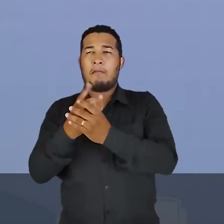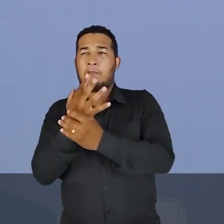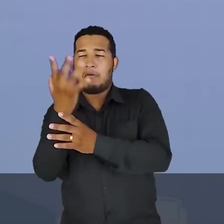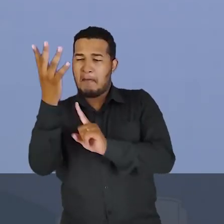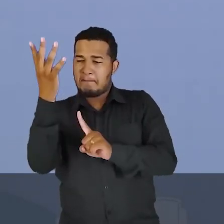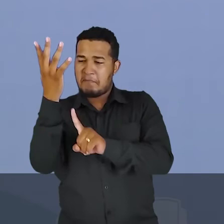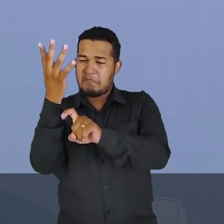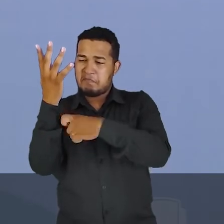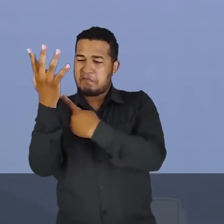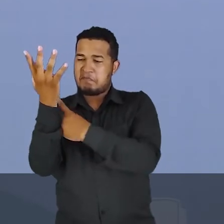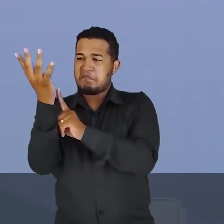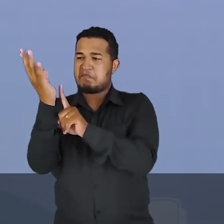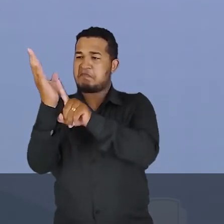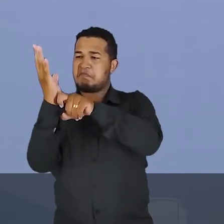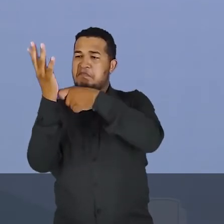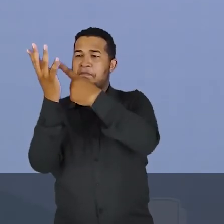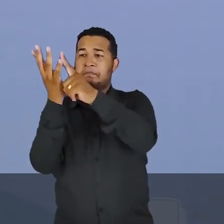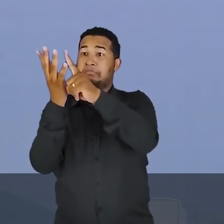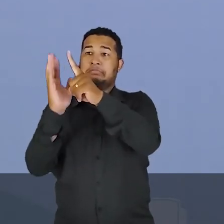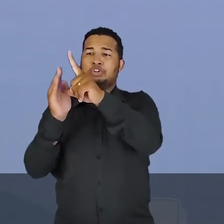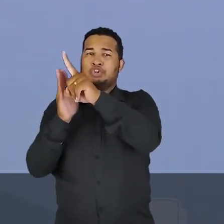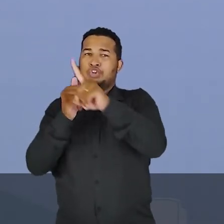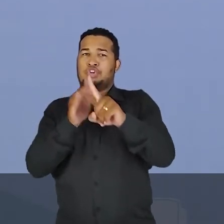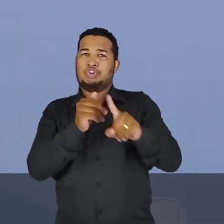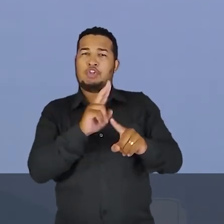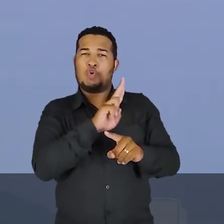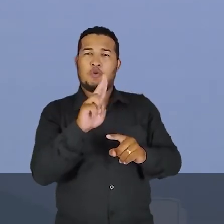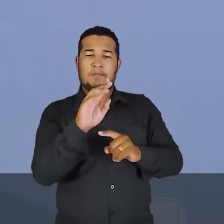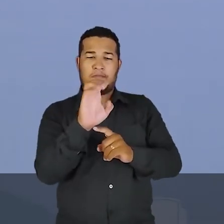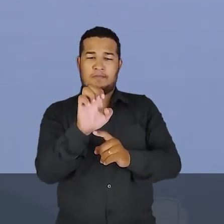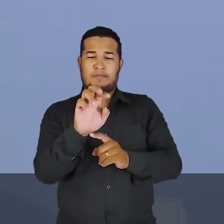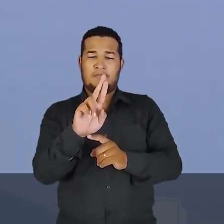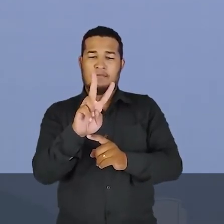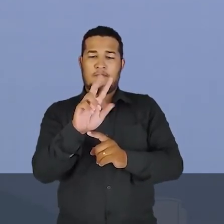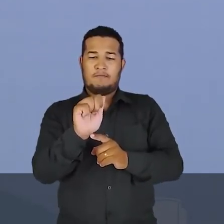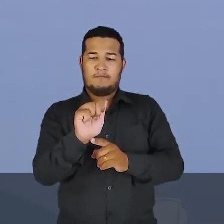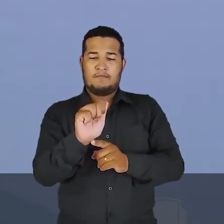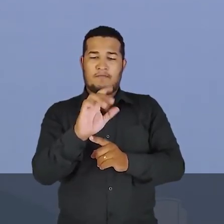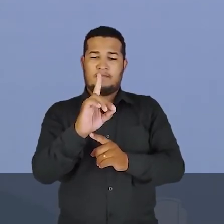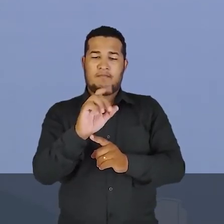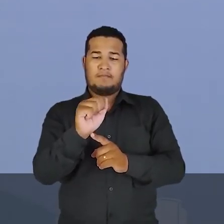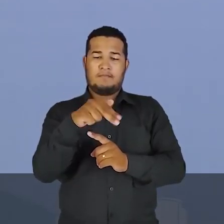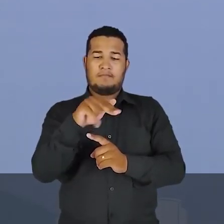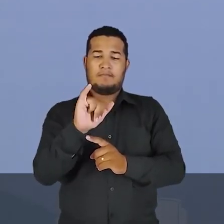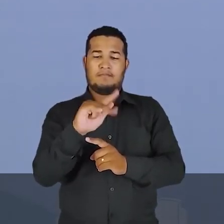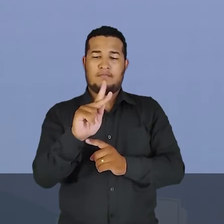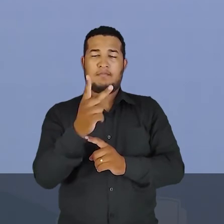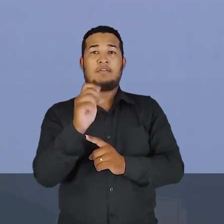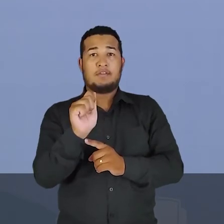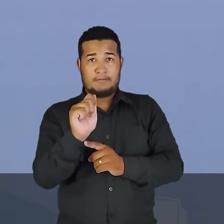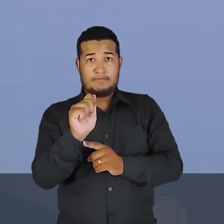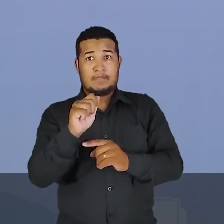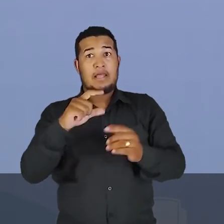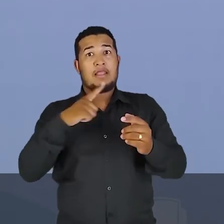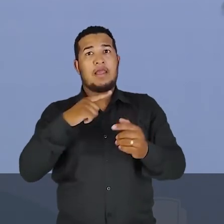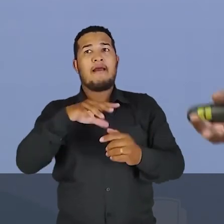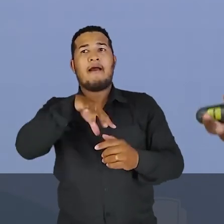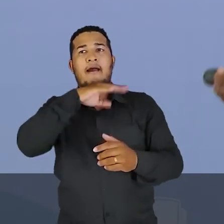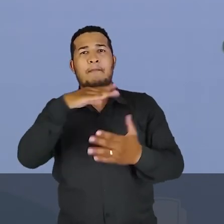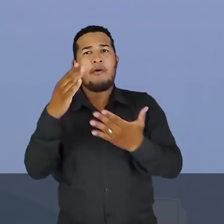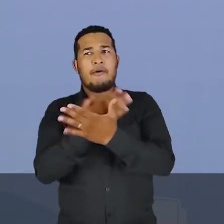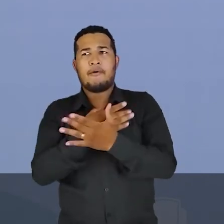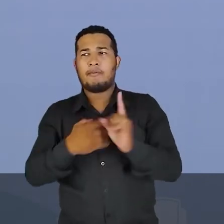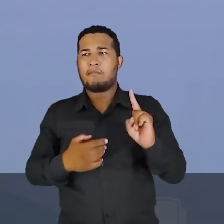são plantas que elas podem causar a morte de alguns animais que são herbívoros, né, que vão começar a habitar aquela região